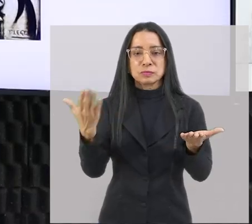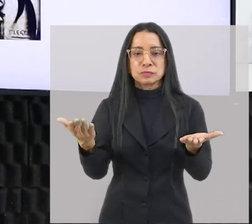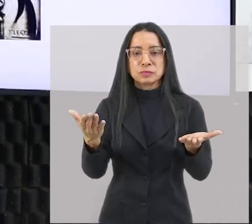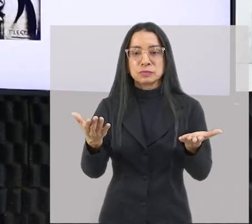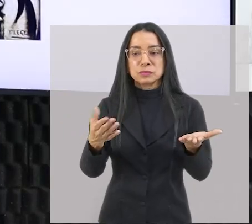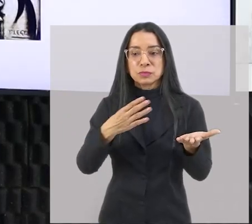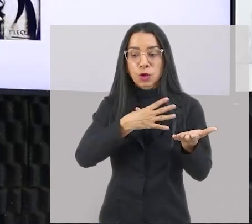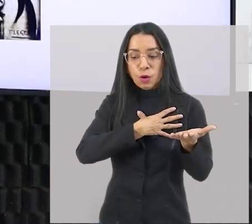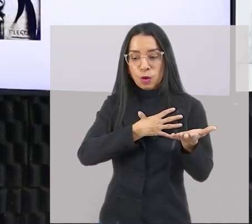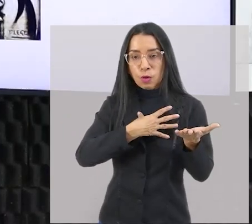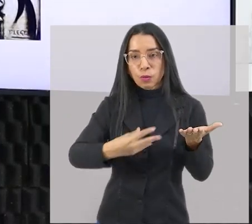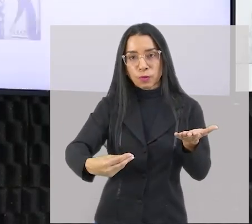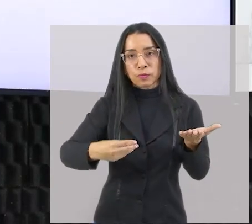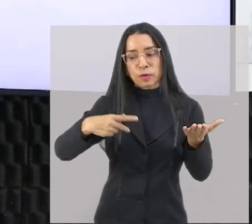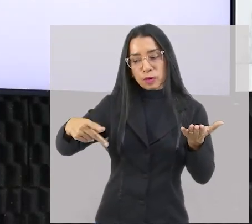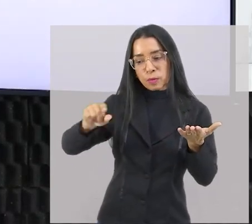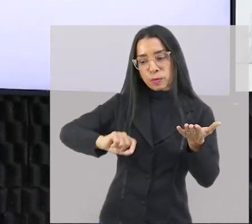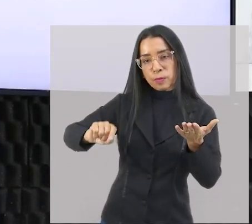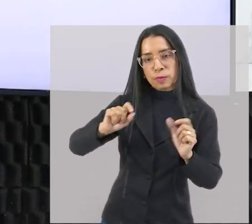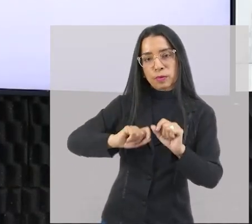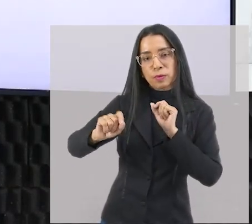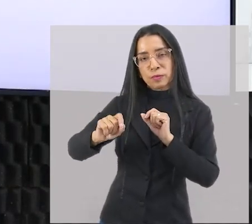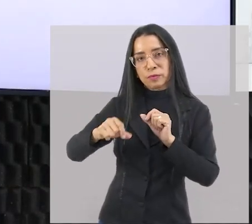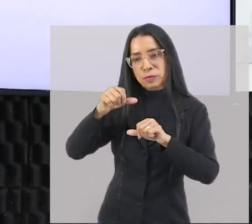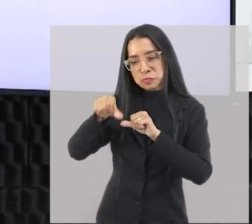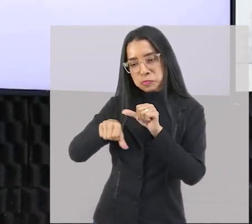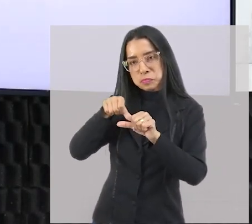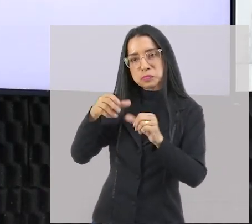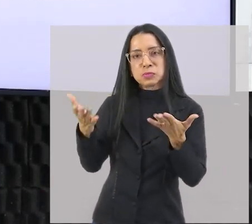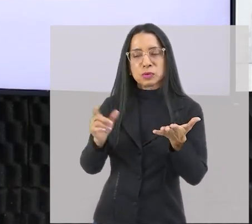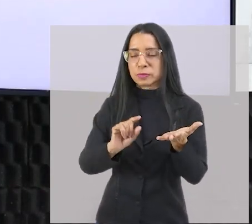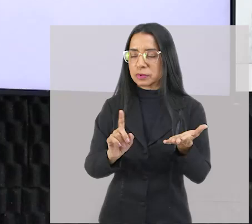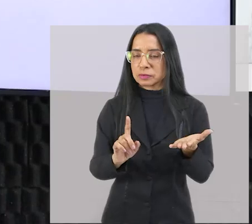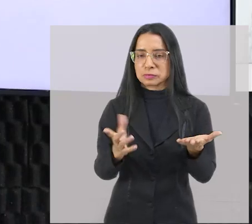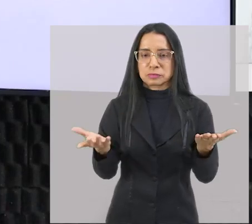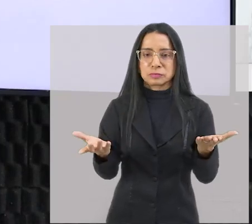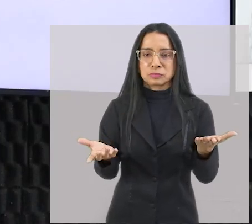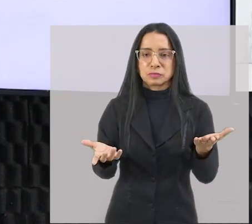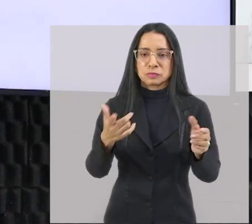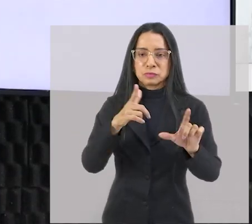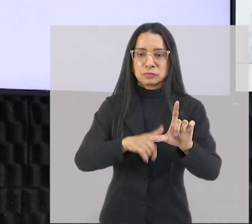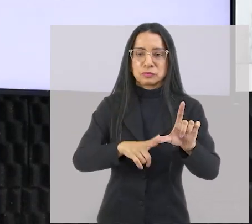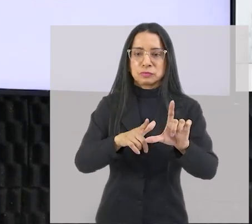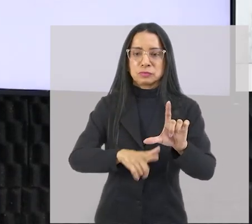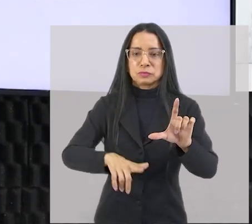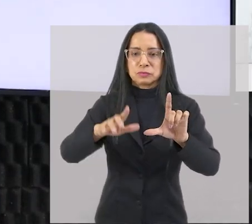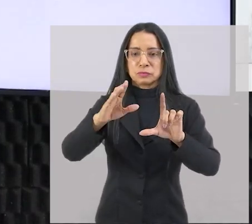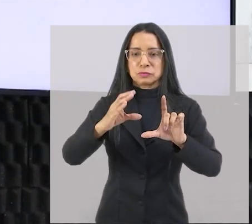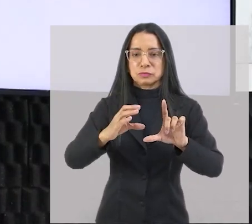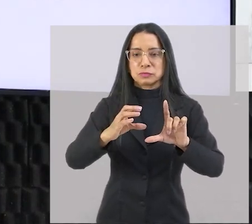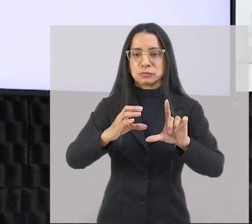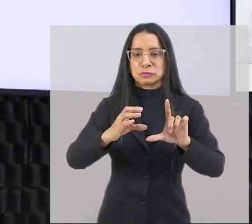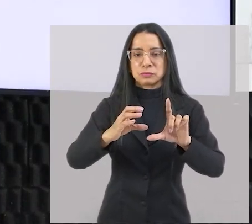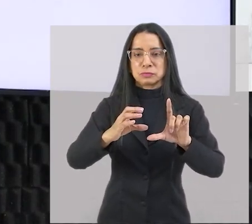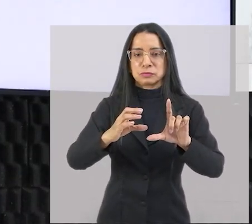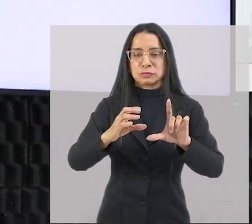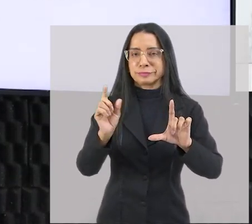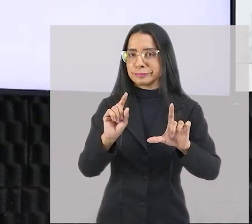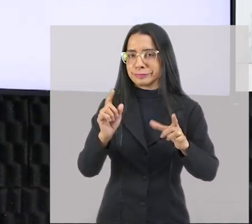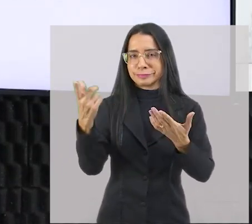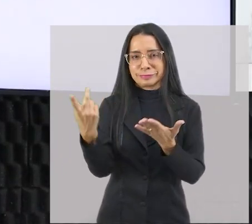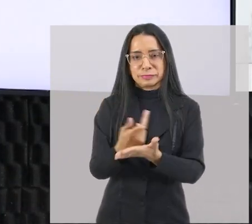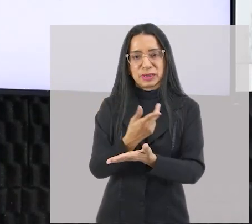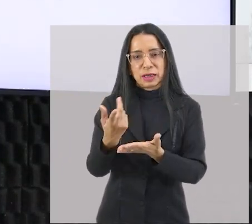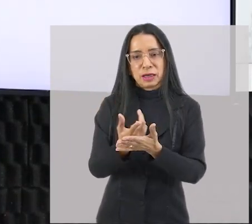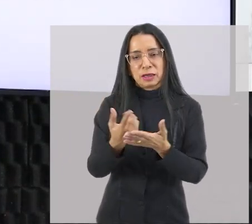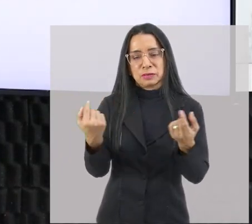os filhos de vocês vão vivenciar isso? Aproximação impossível entre a máquina e o homem. Acho que não é bem isso, por quê? Porque a